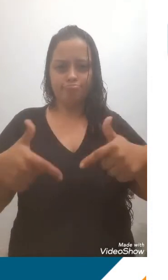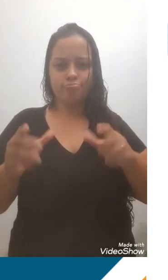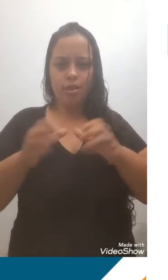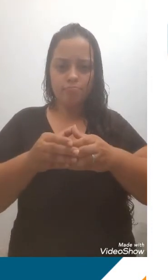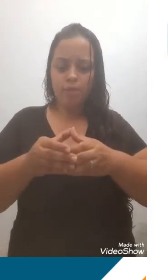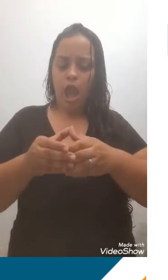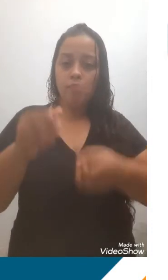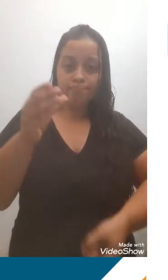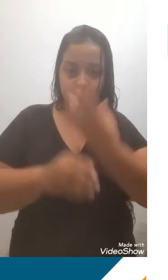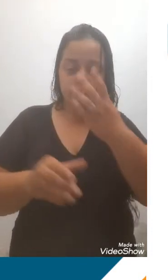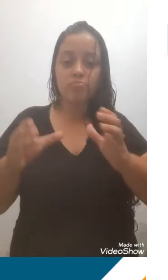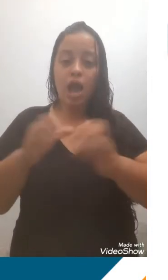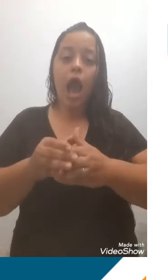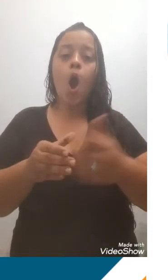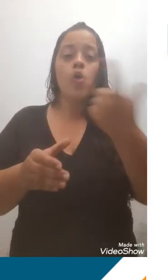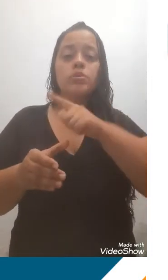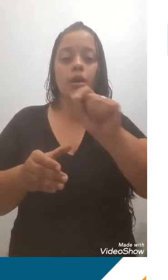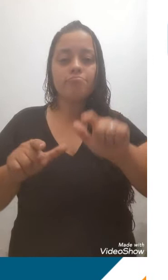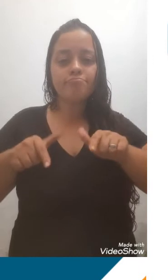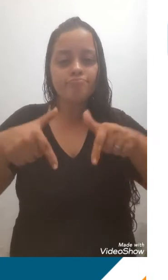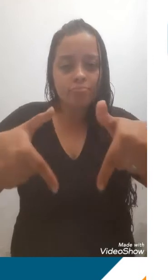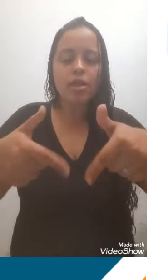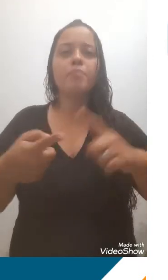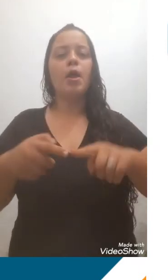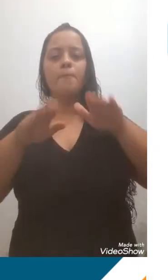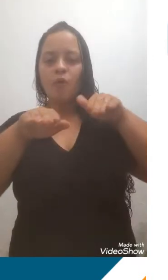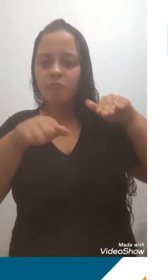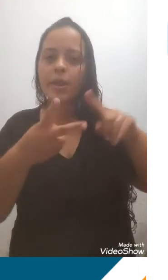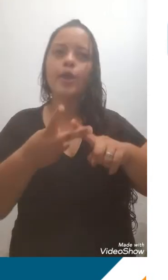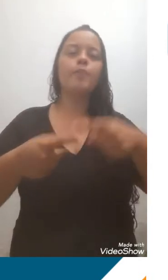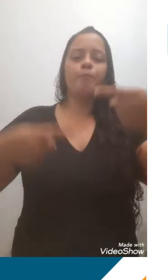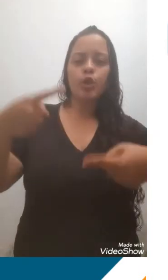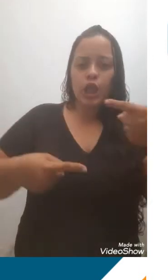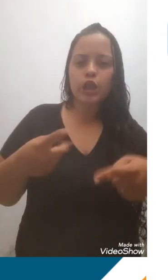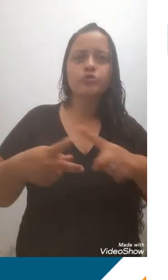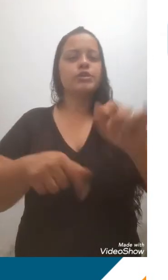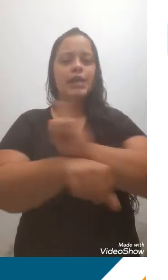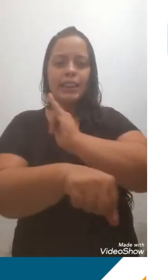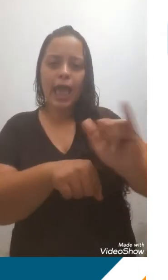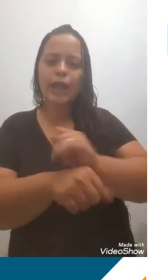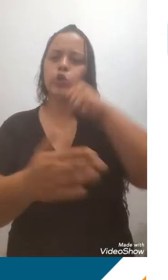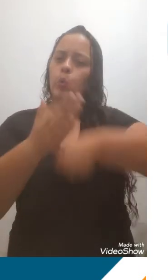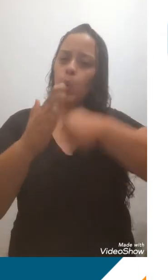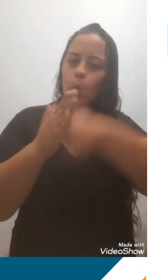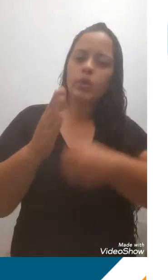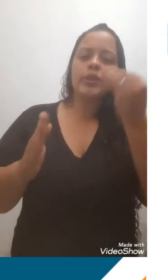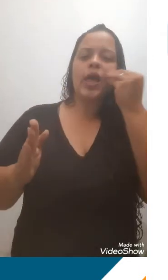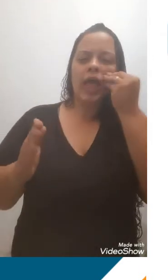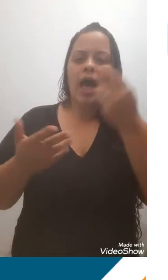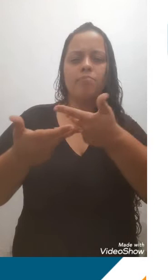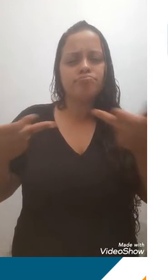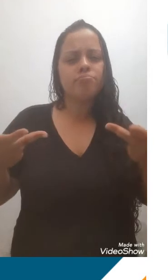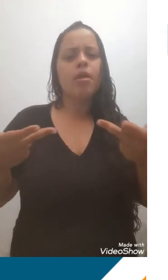como classe, ela passa a atuar através de organizações, de movimentos políticos, estratégias de lutas, utilizando estratégias